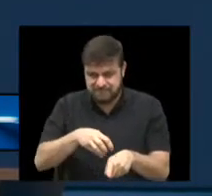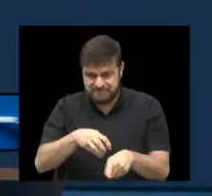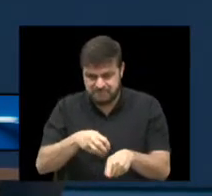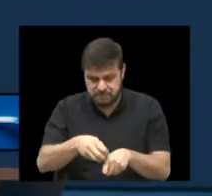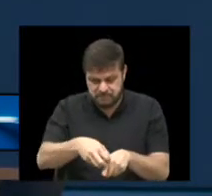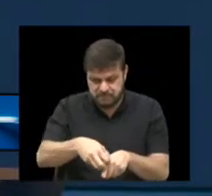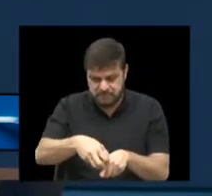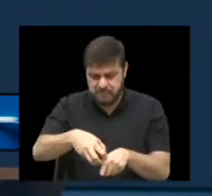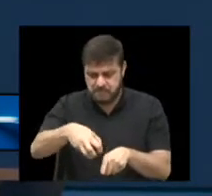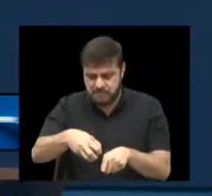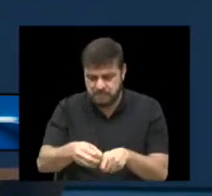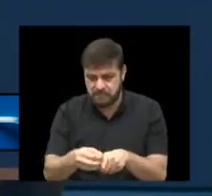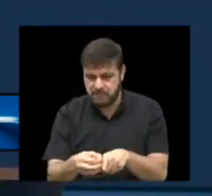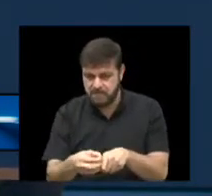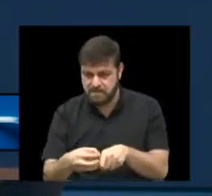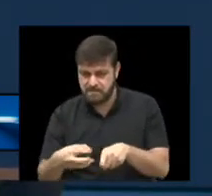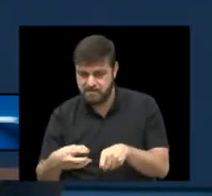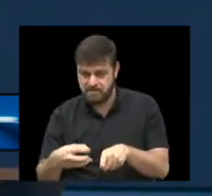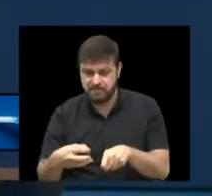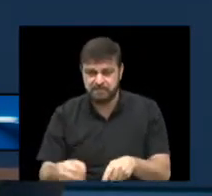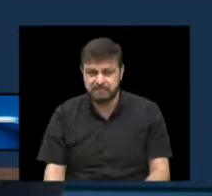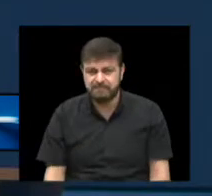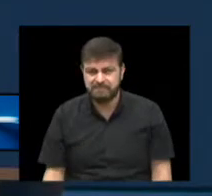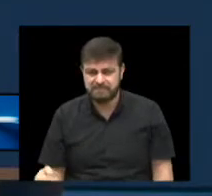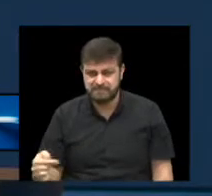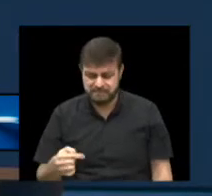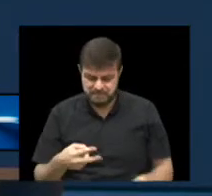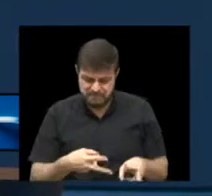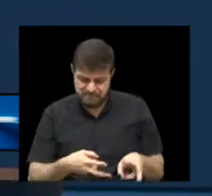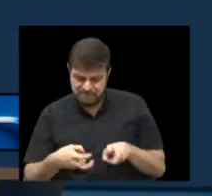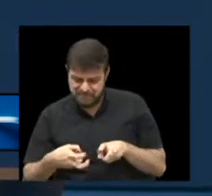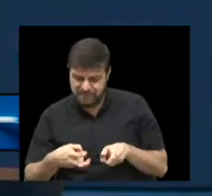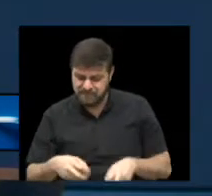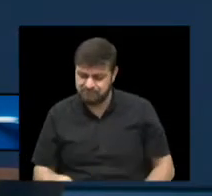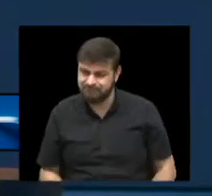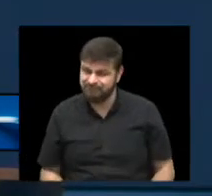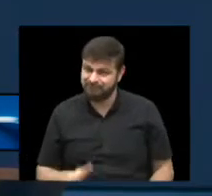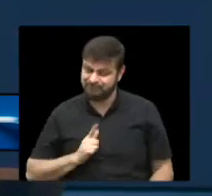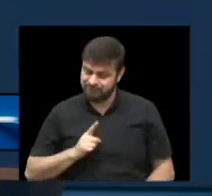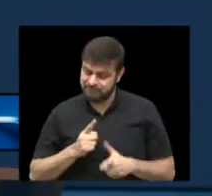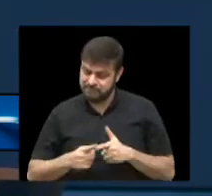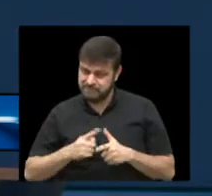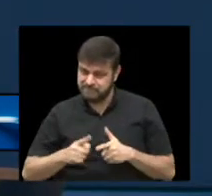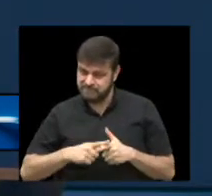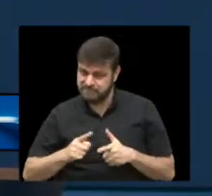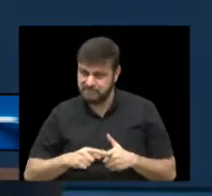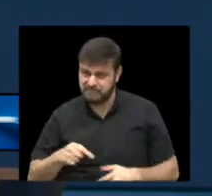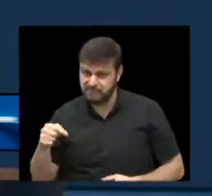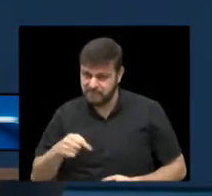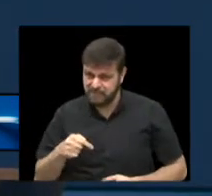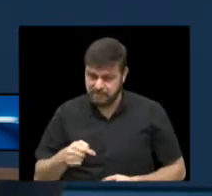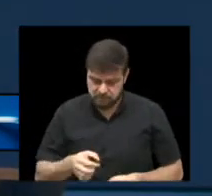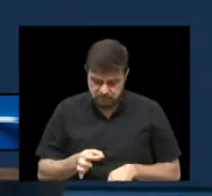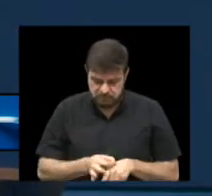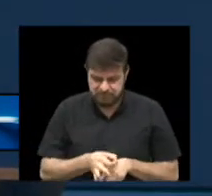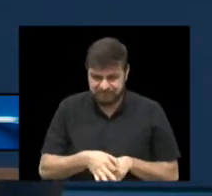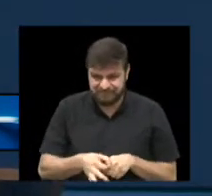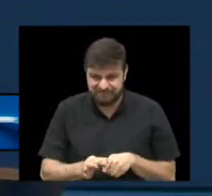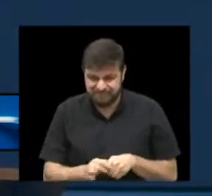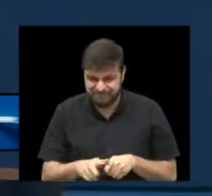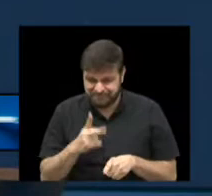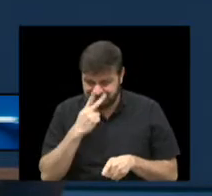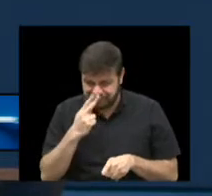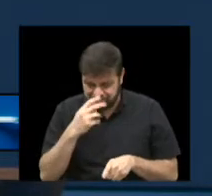ou crescimento das células. É um crescimento irregular. E essas lesões, que têm um aspecto de verrugas,